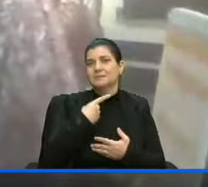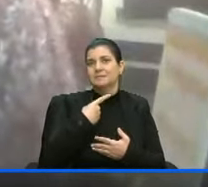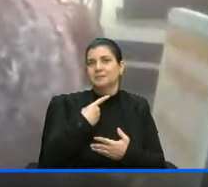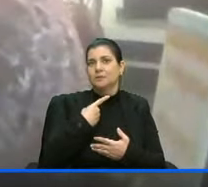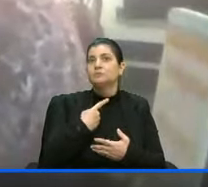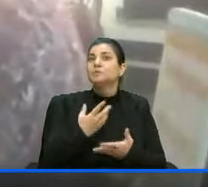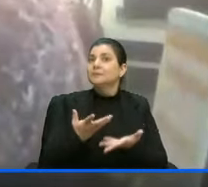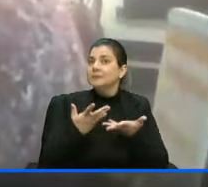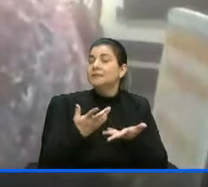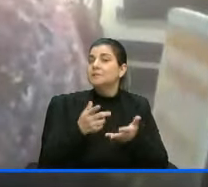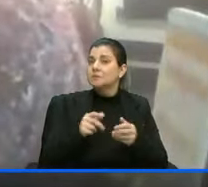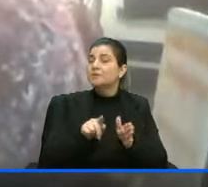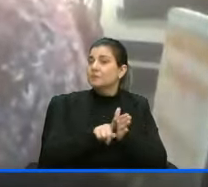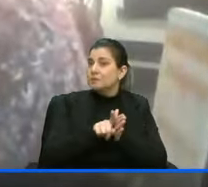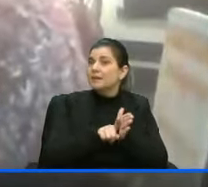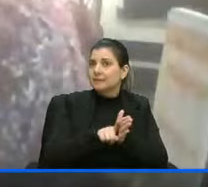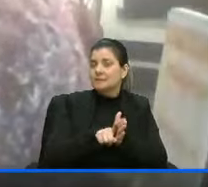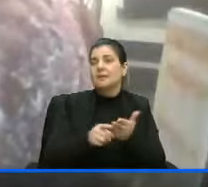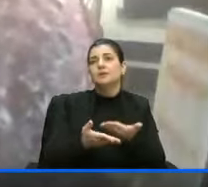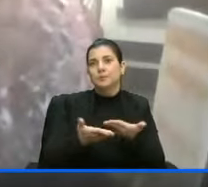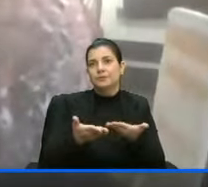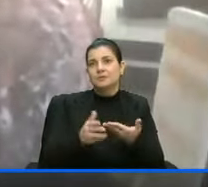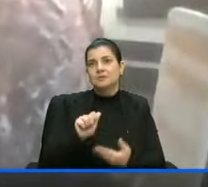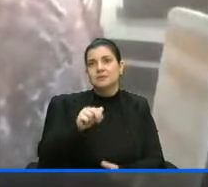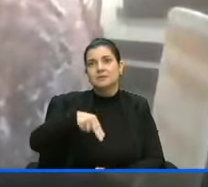analisada por vocês, tá, Ângela?